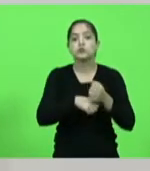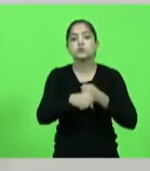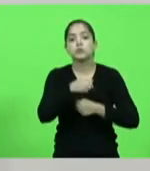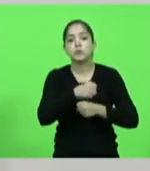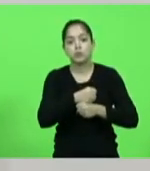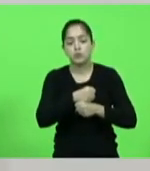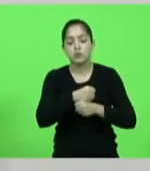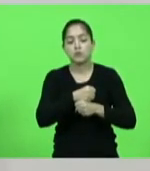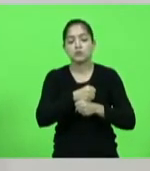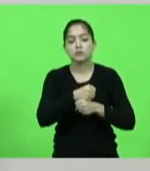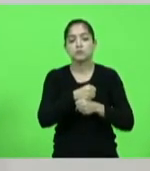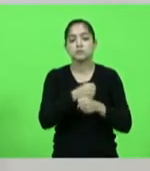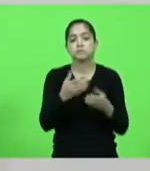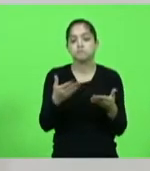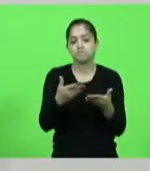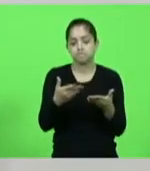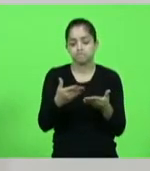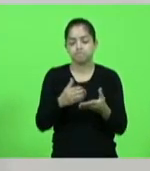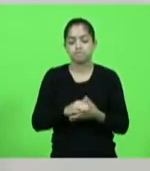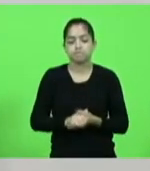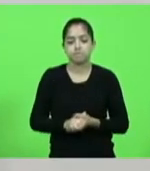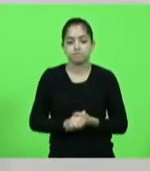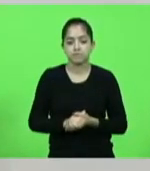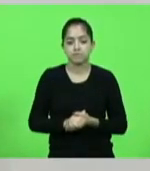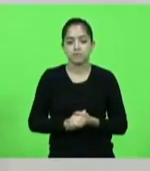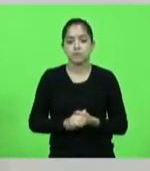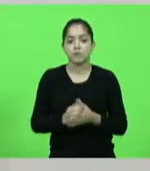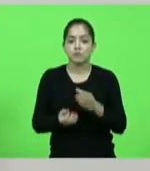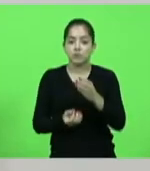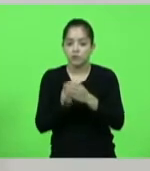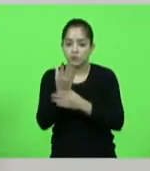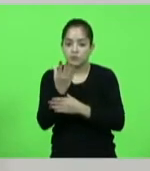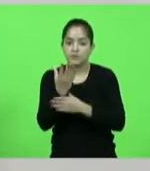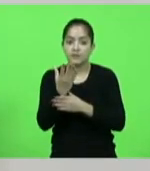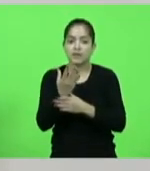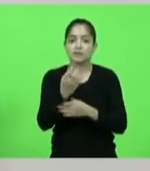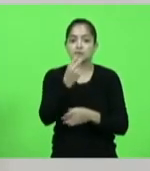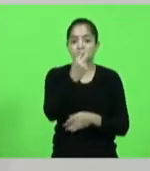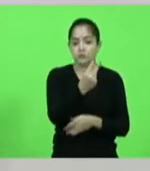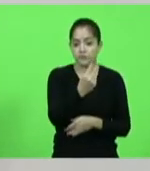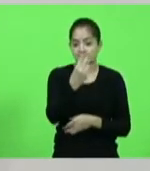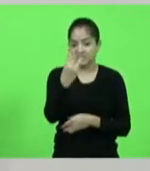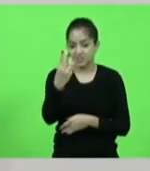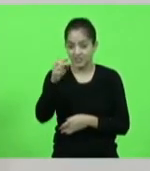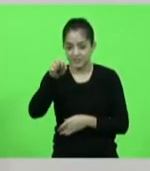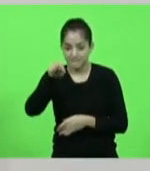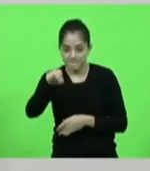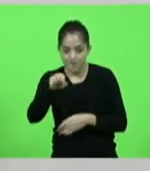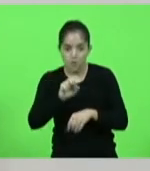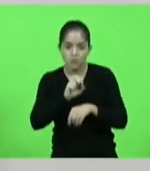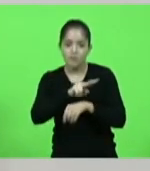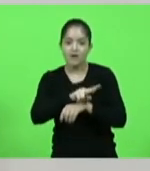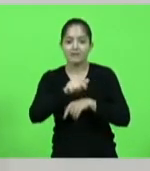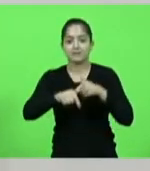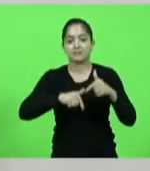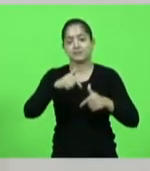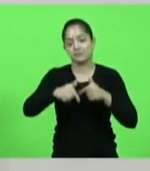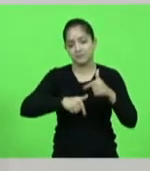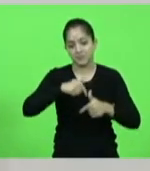pela CIG, deputado Mota, foram criadas em Joinville 23 mil vagas de emprego.